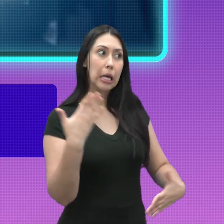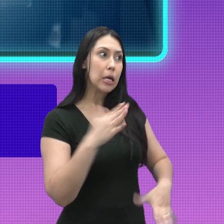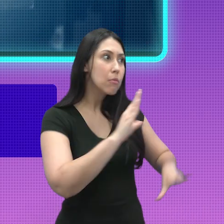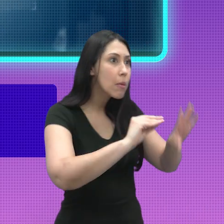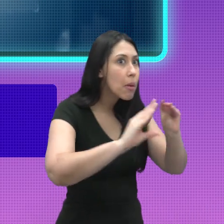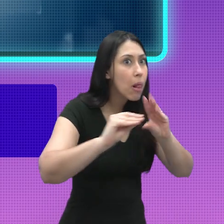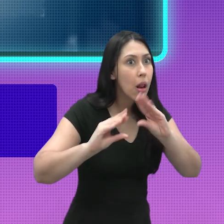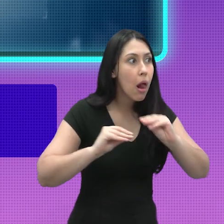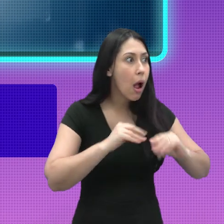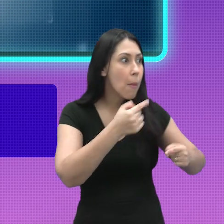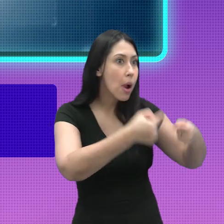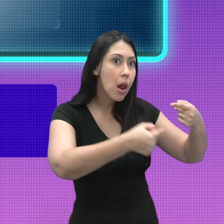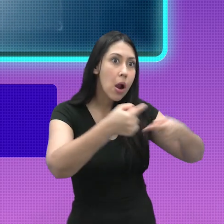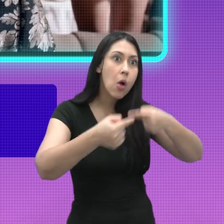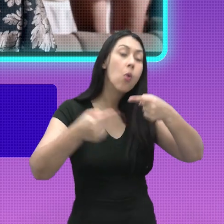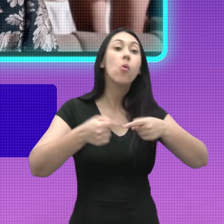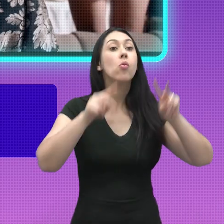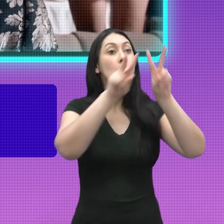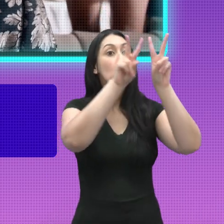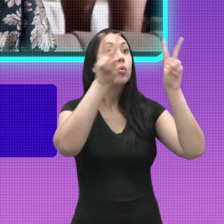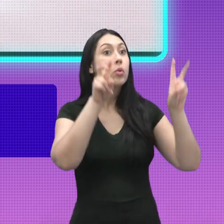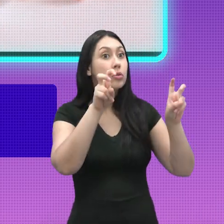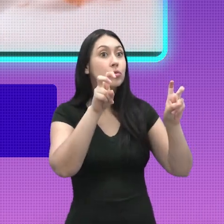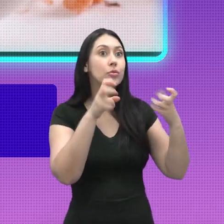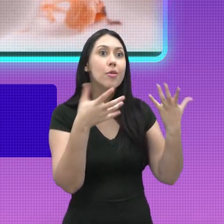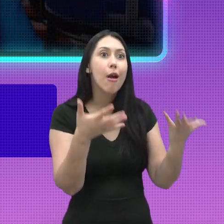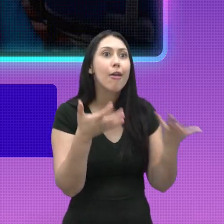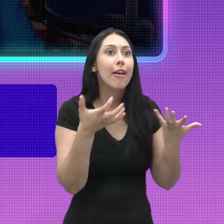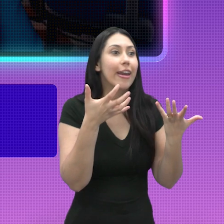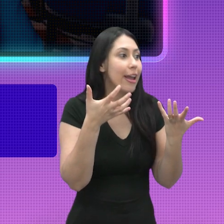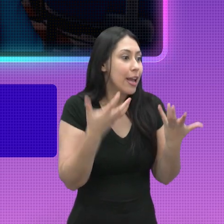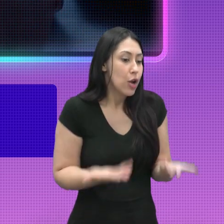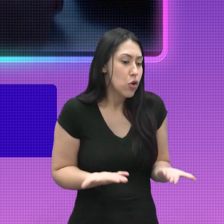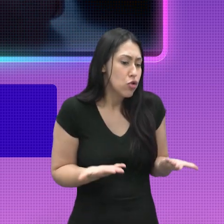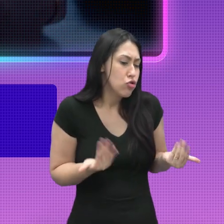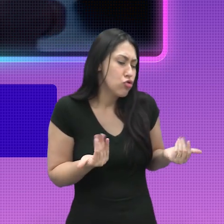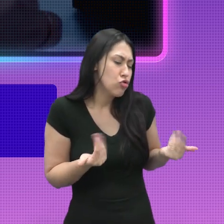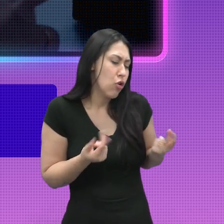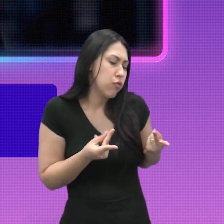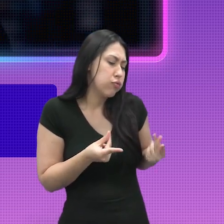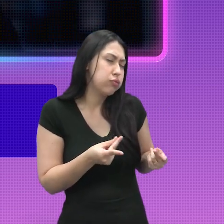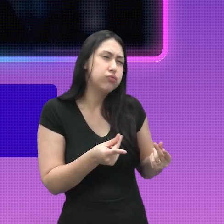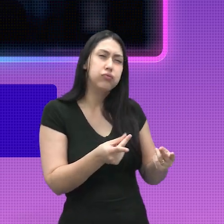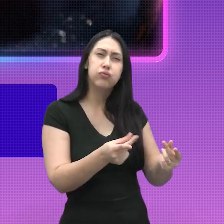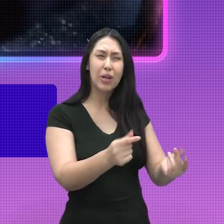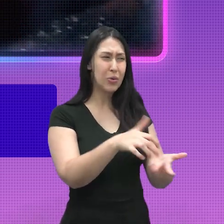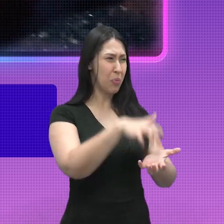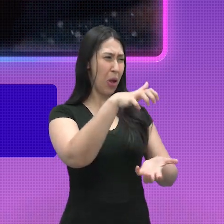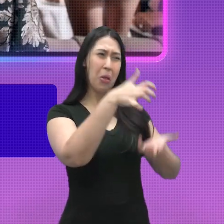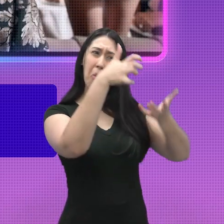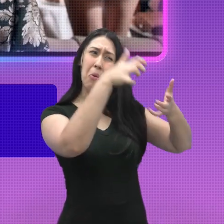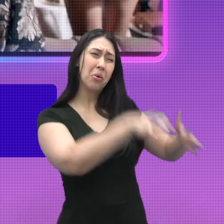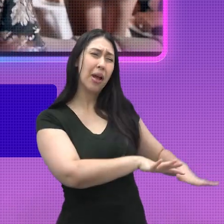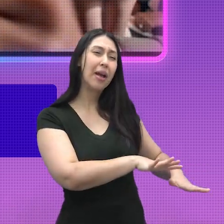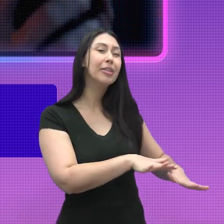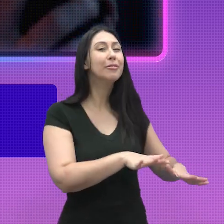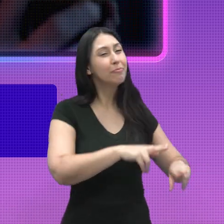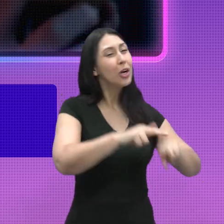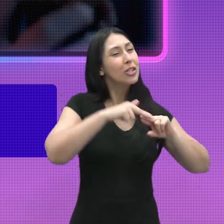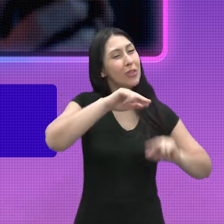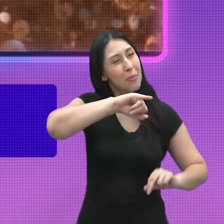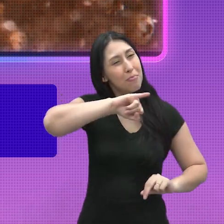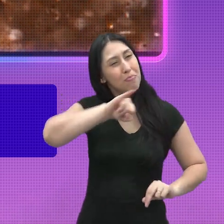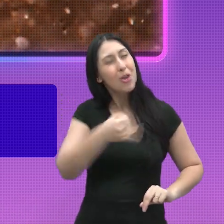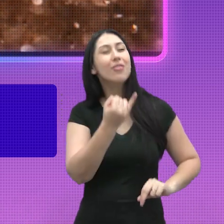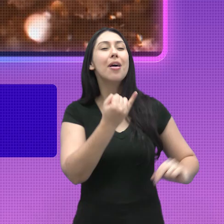que trouxe muito essa discussão sobre essa busca incessante pela juventude, né, e o não envelhecimento. Então a gente vai aproveitar